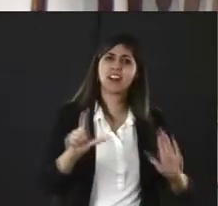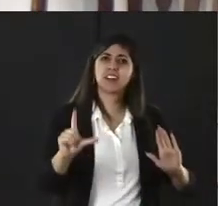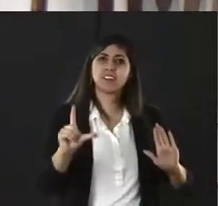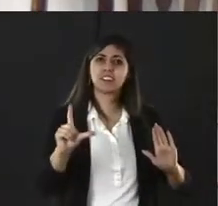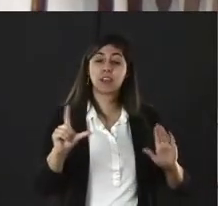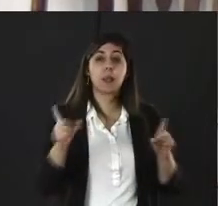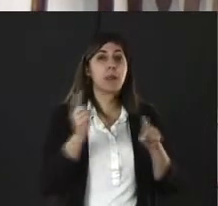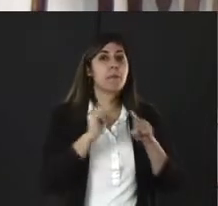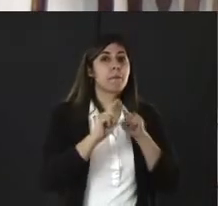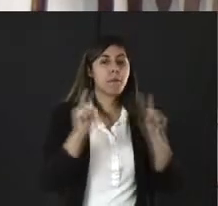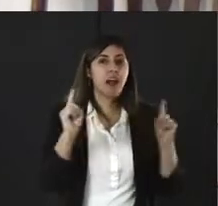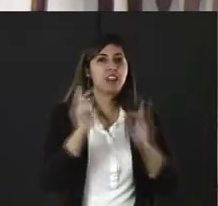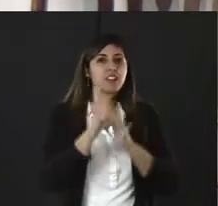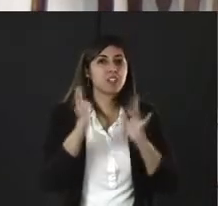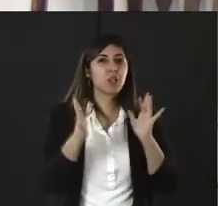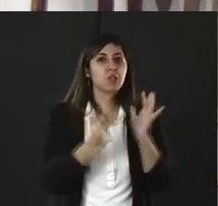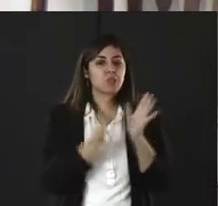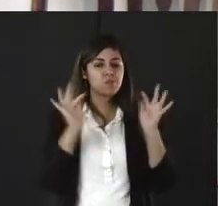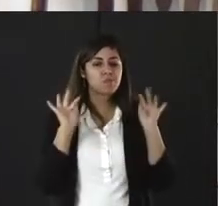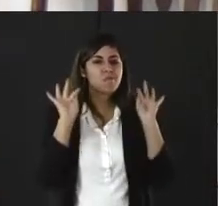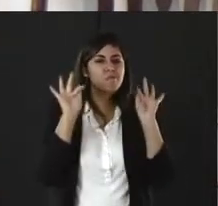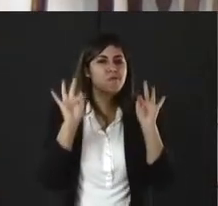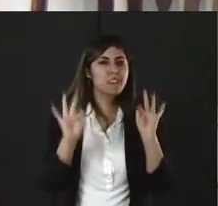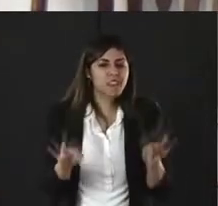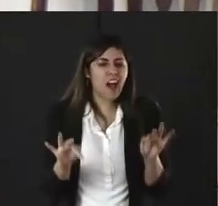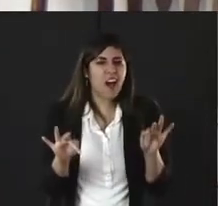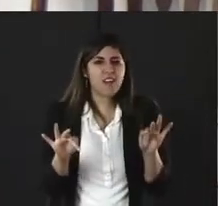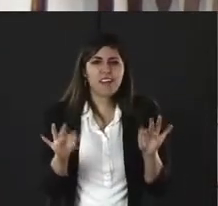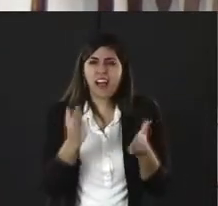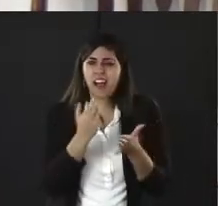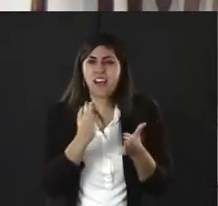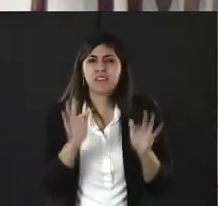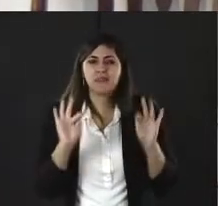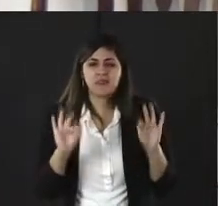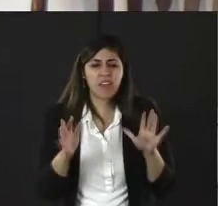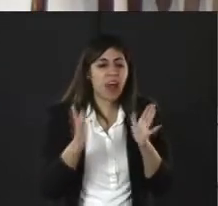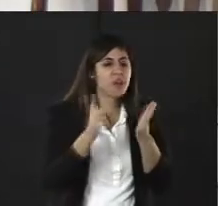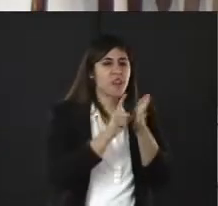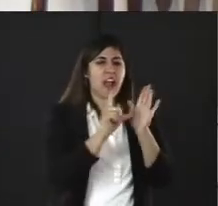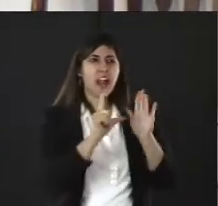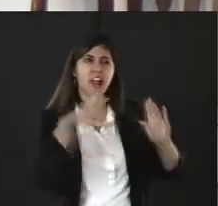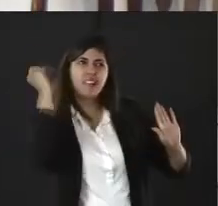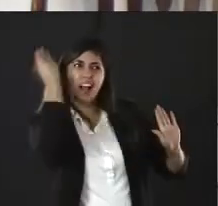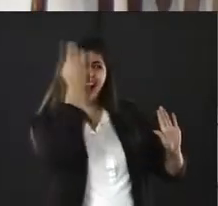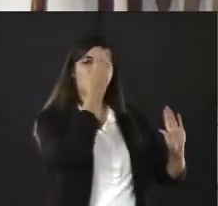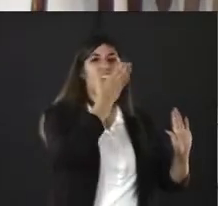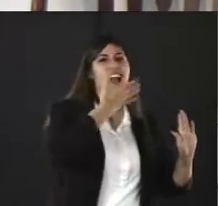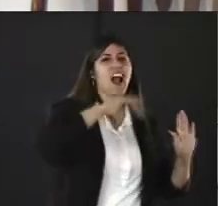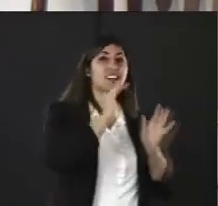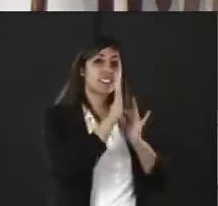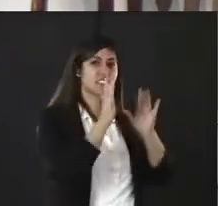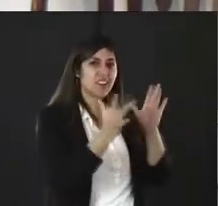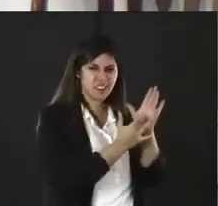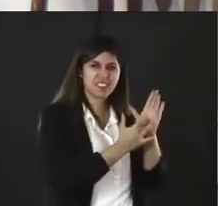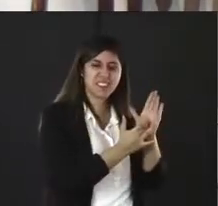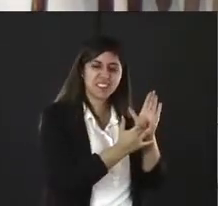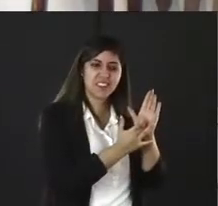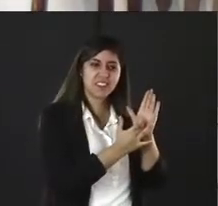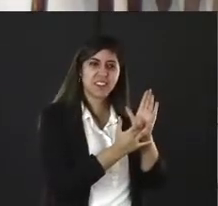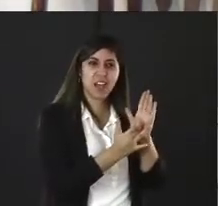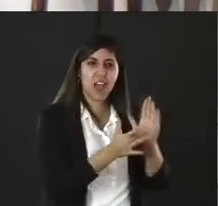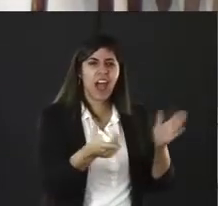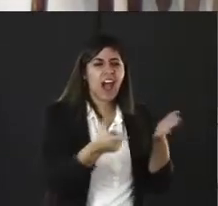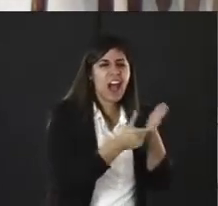mas jesus completou a lei com toda a graça onde a lei não conseguia